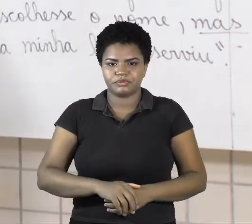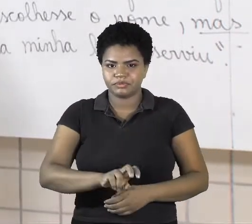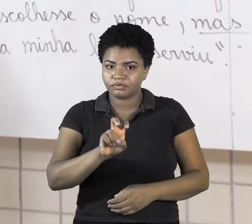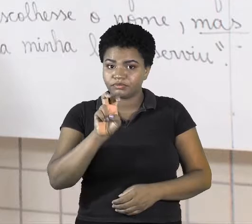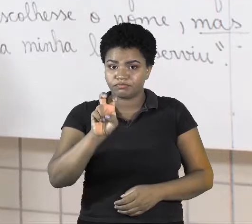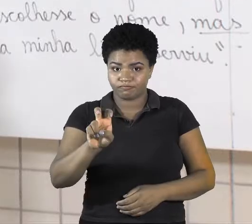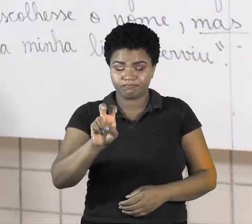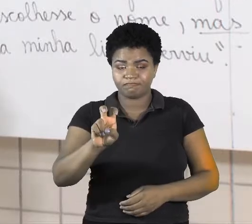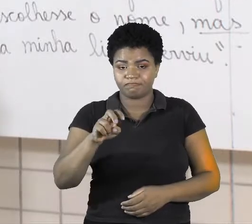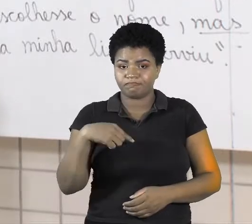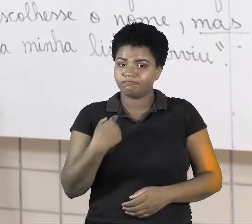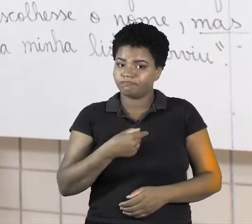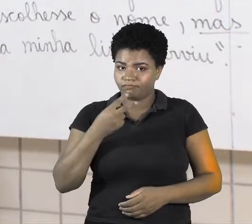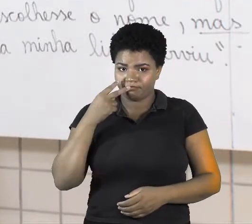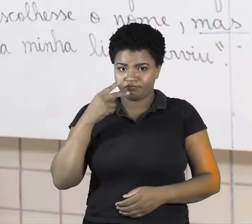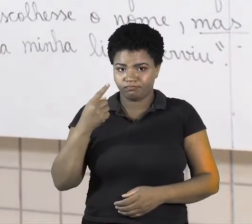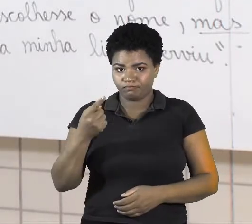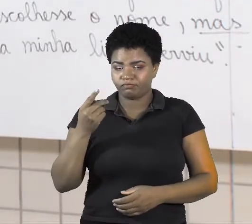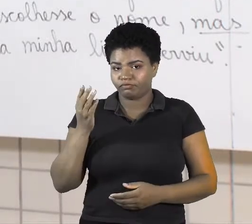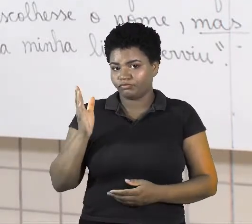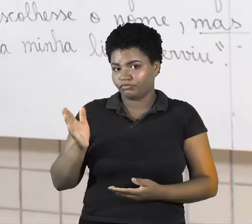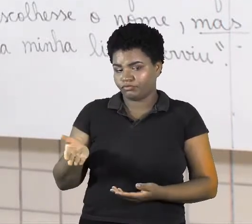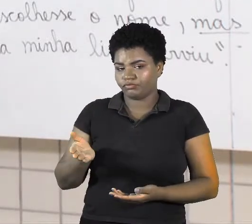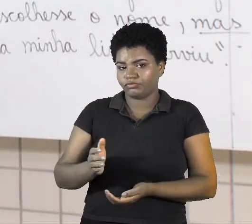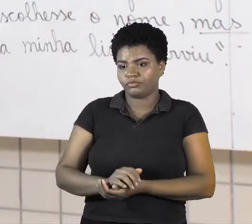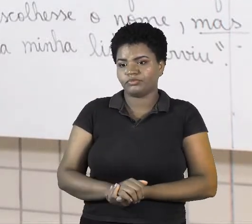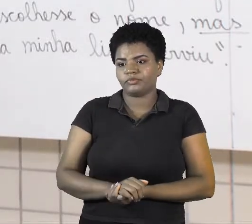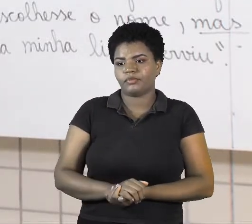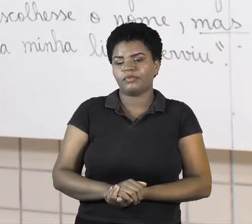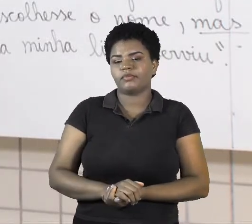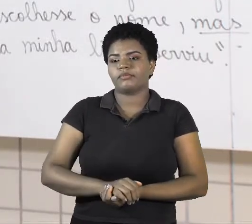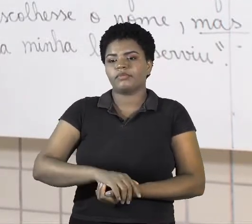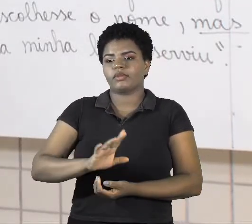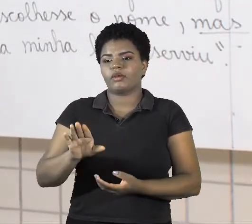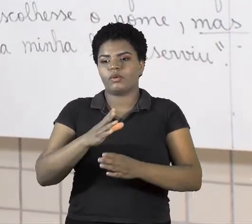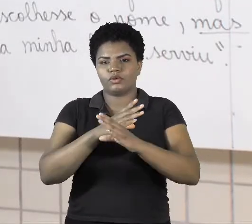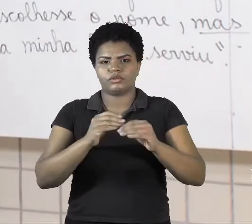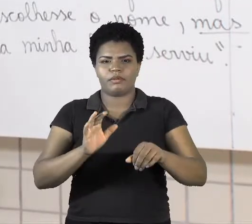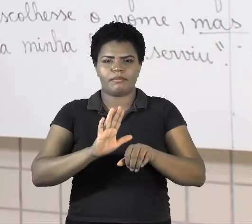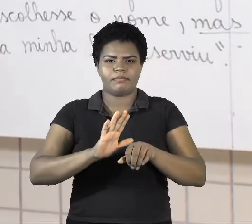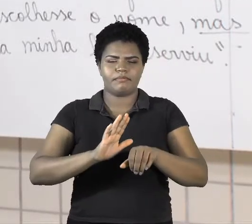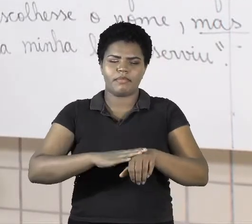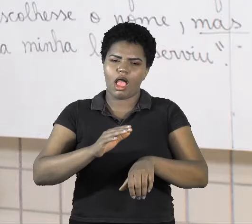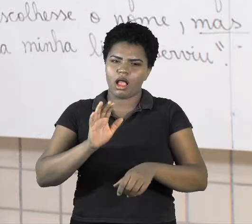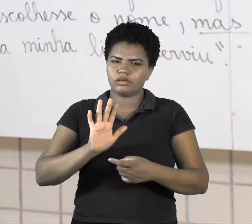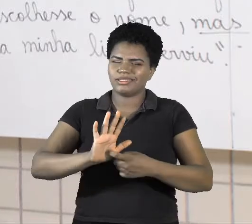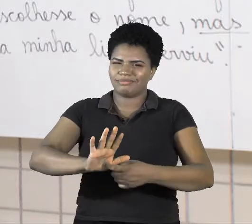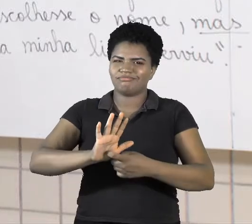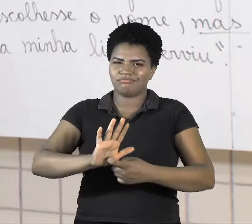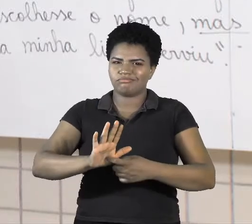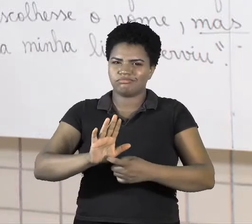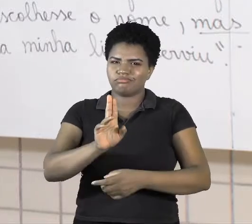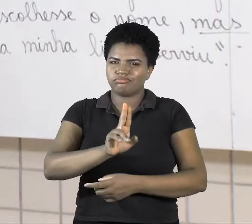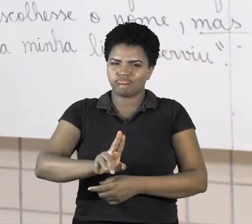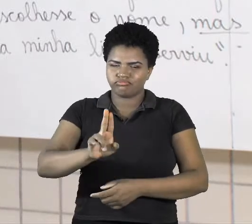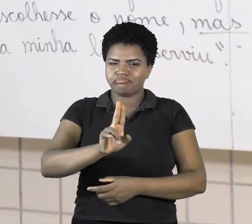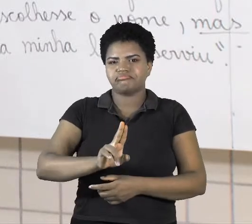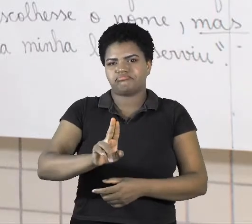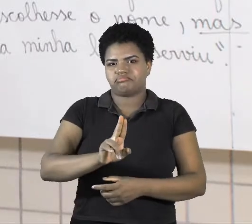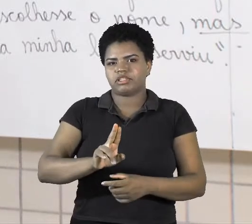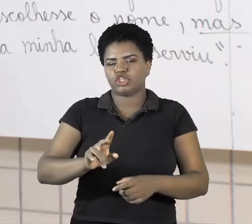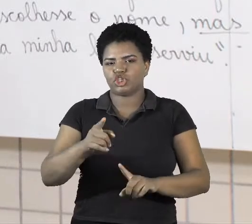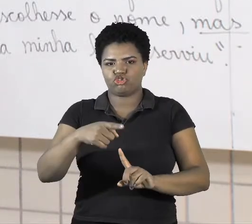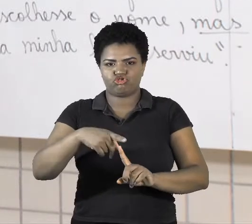que nós acabamos de ver aí com as conjunções que mais aparecem, né, que são mais predominantes nesse tipo de